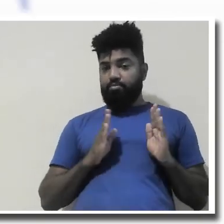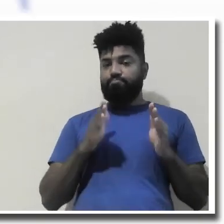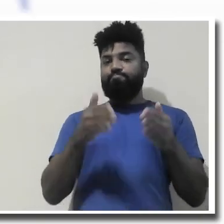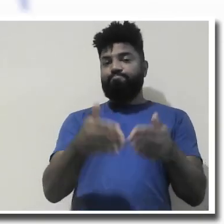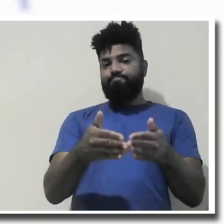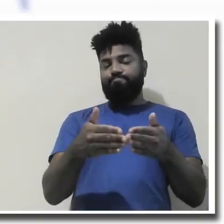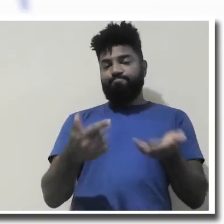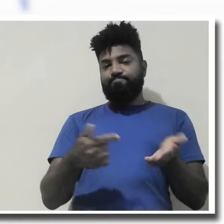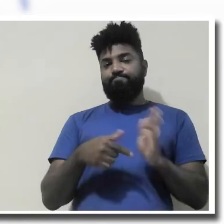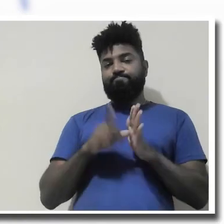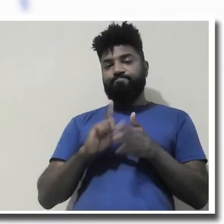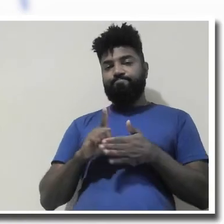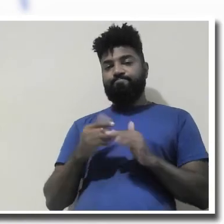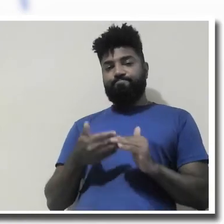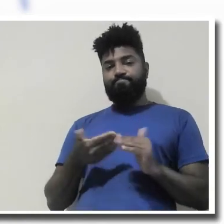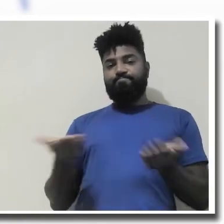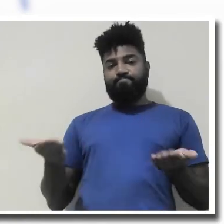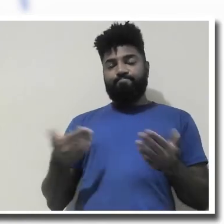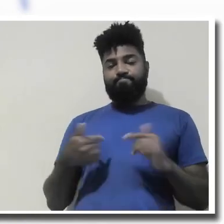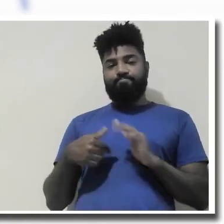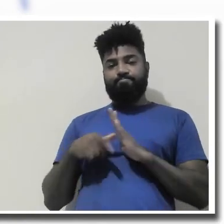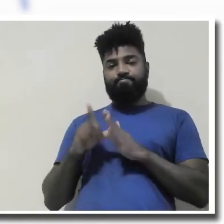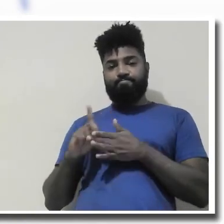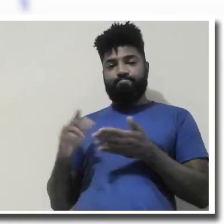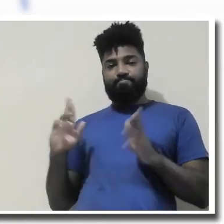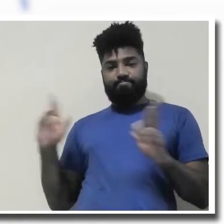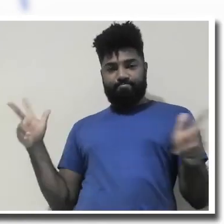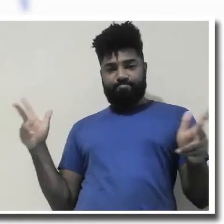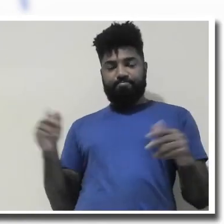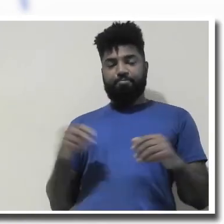que as anteriores. Assim,